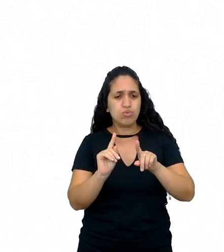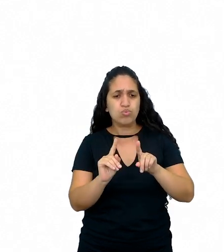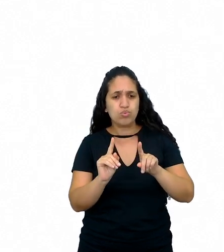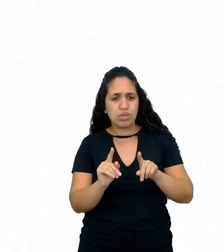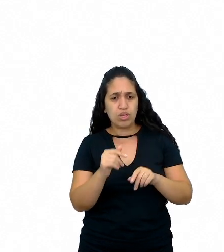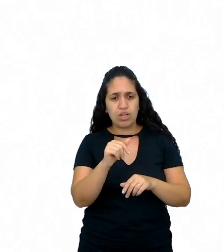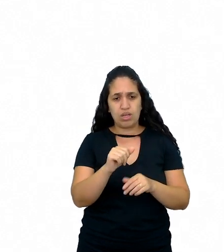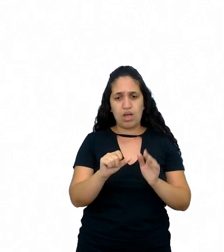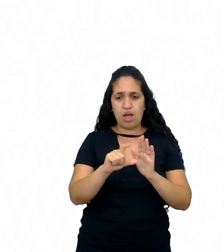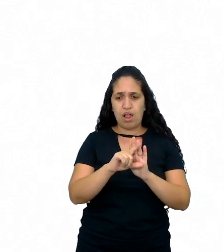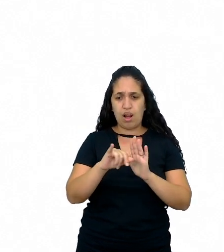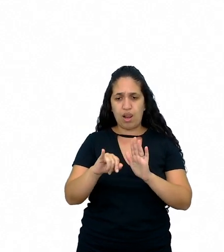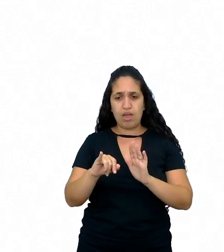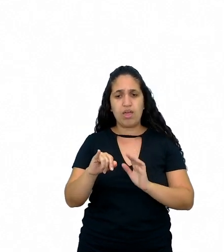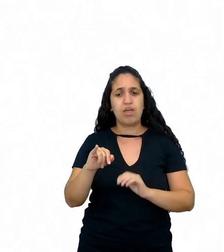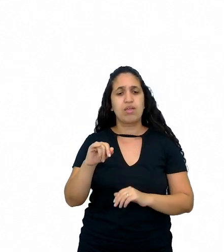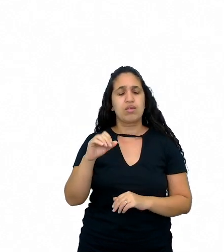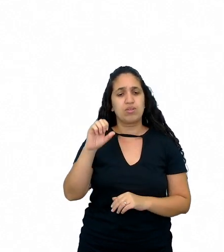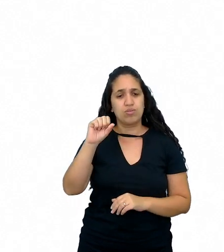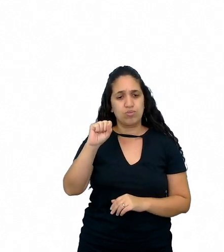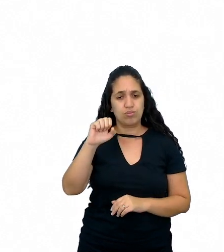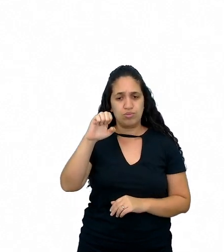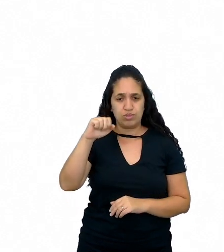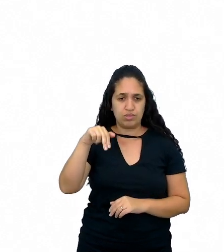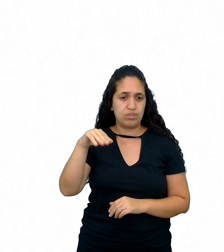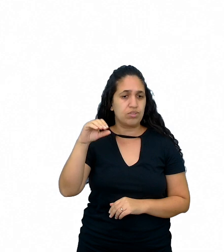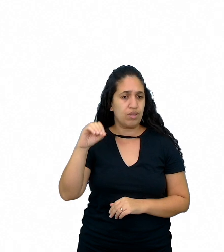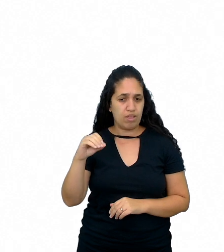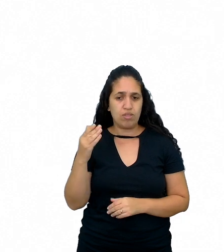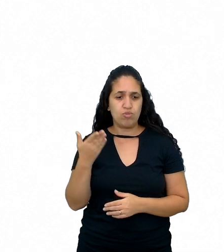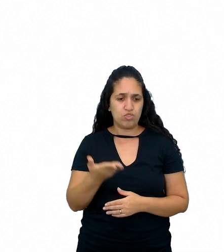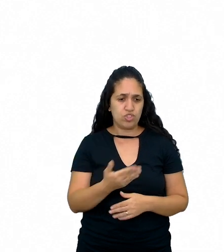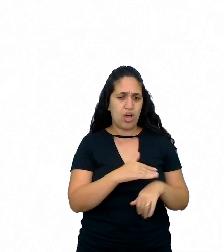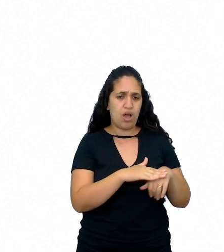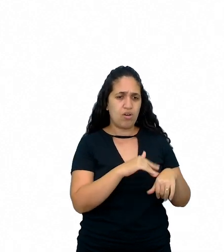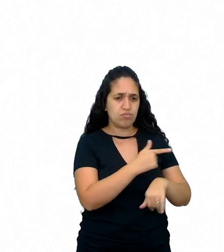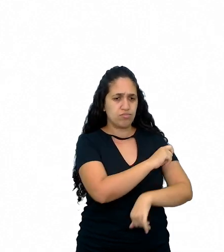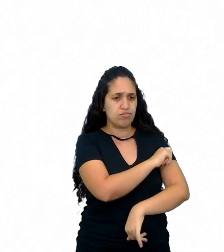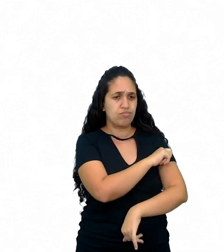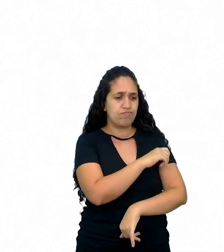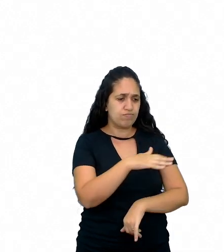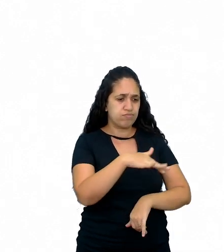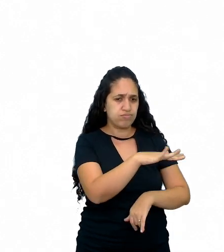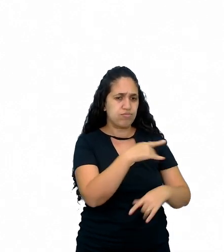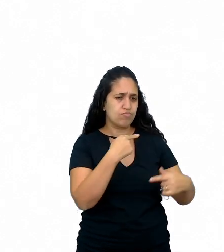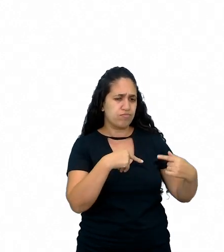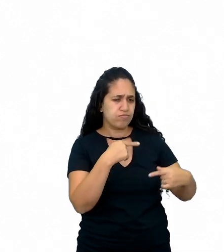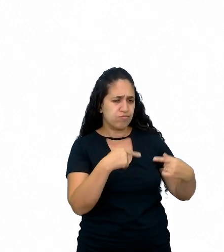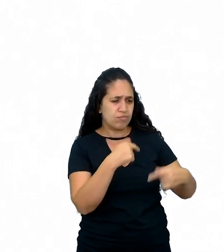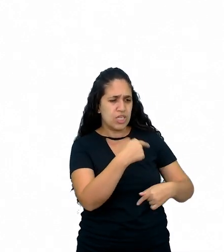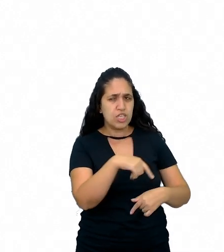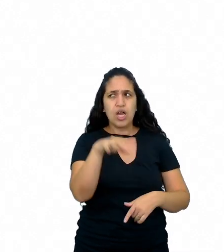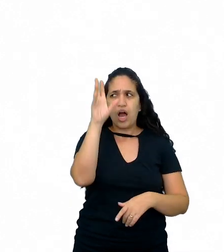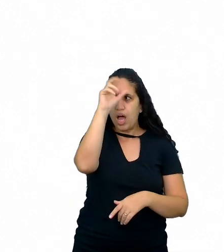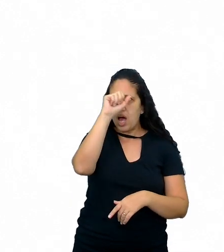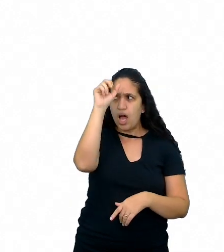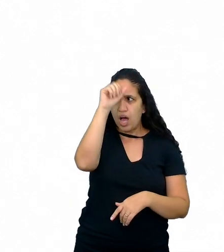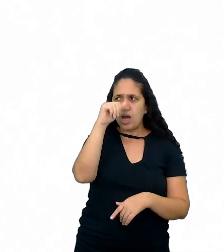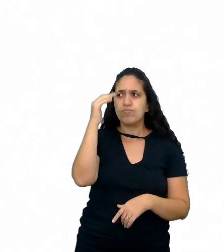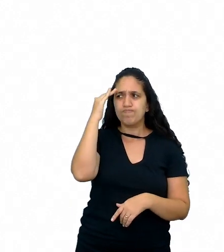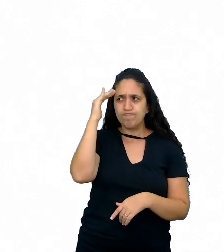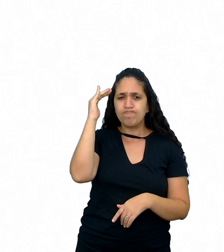a lei dos senos também, tá? Que eu já discuti com os estudantes, que os estudantes entenderam como